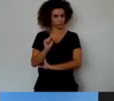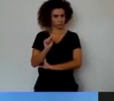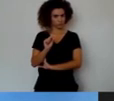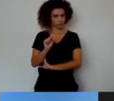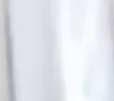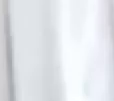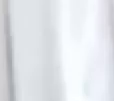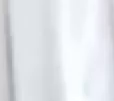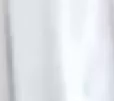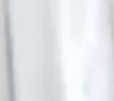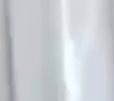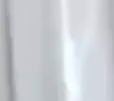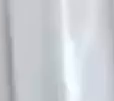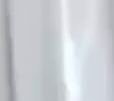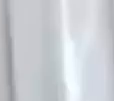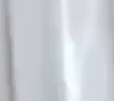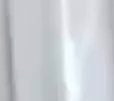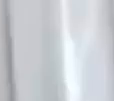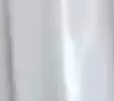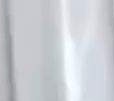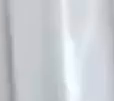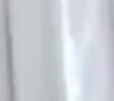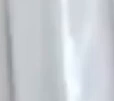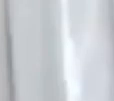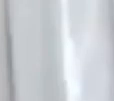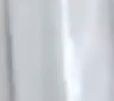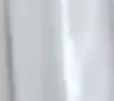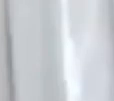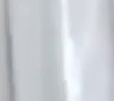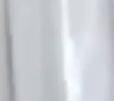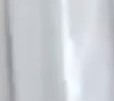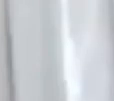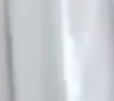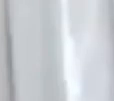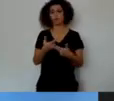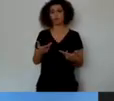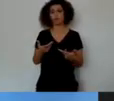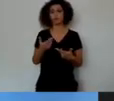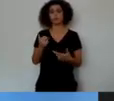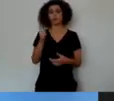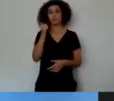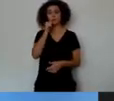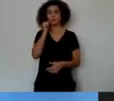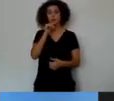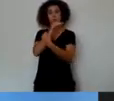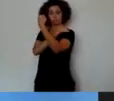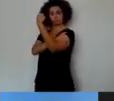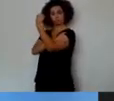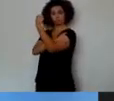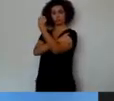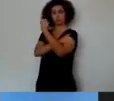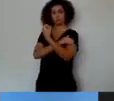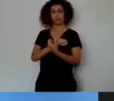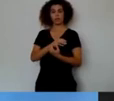construções que eu tenho acompanhado... Não de feministas, mas de mulheristas africanas, né? Sim, acho que a raça vem primeiro. Claro, tem